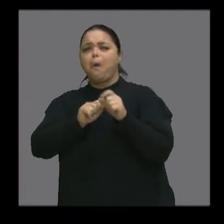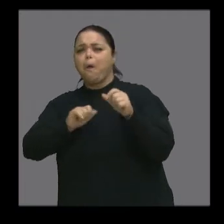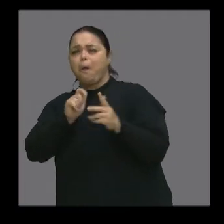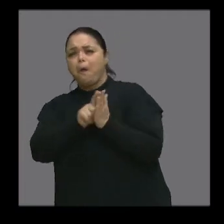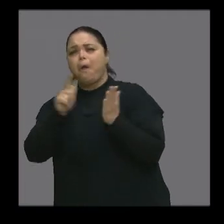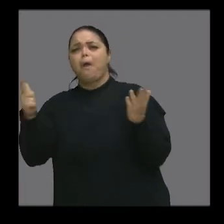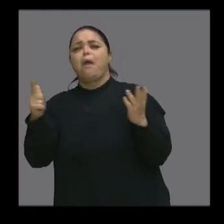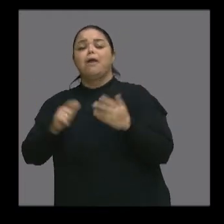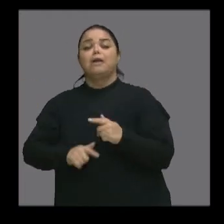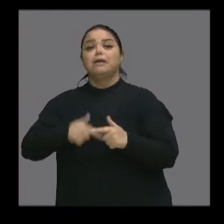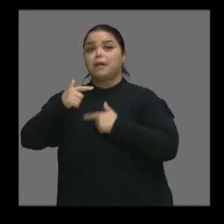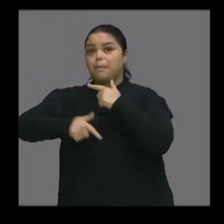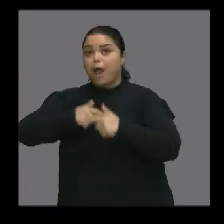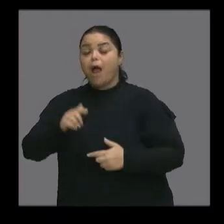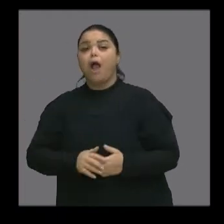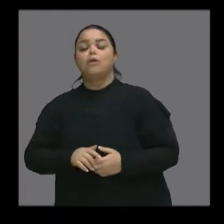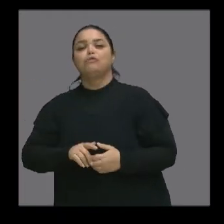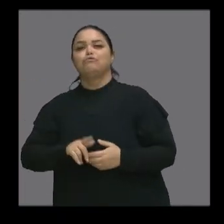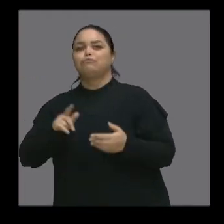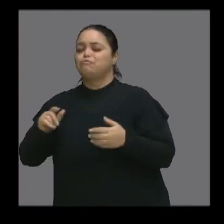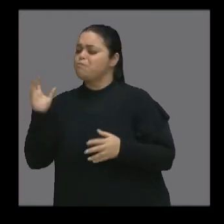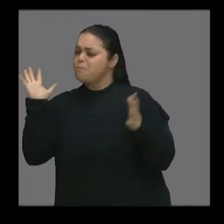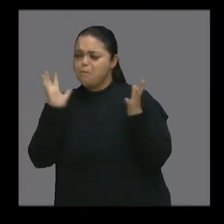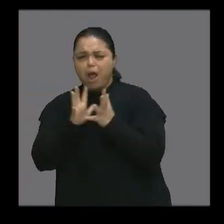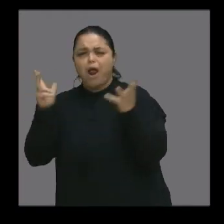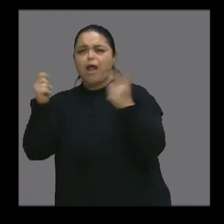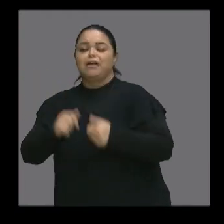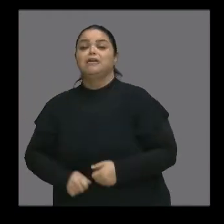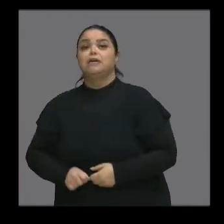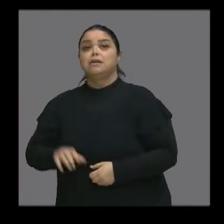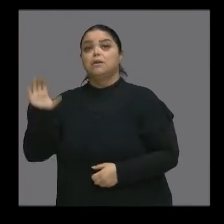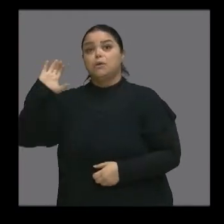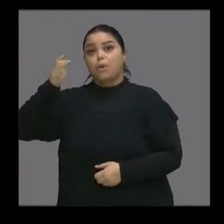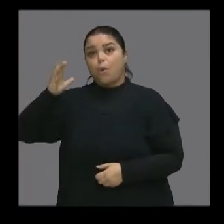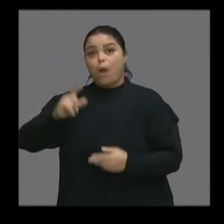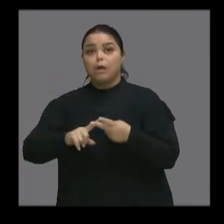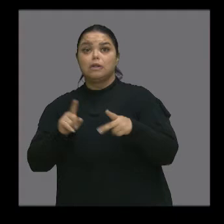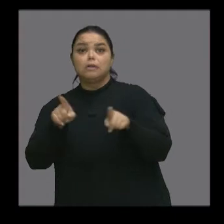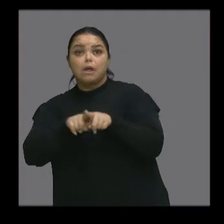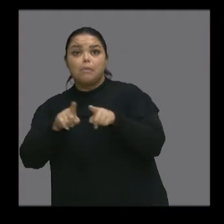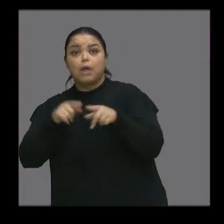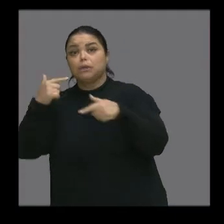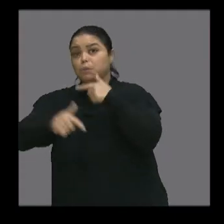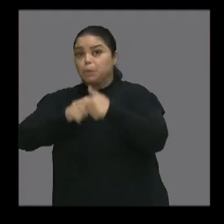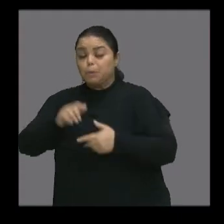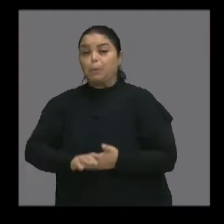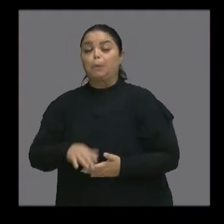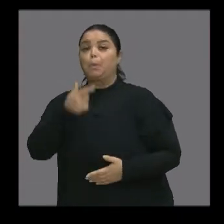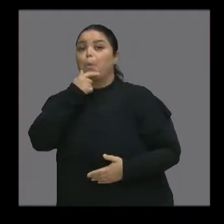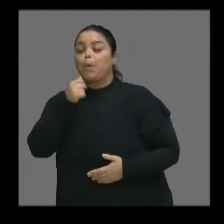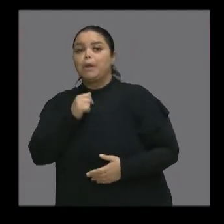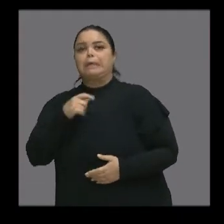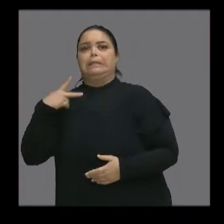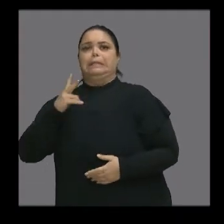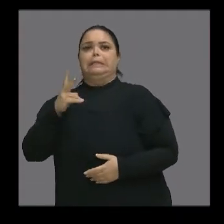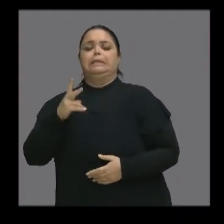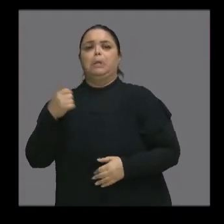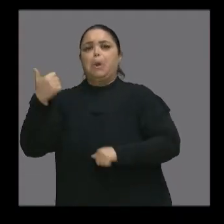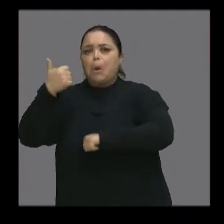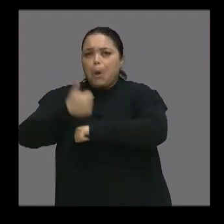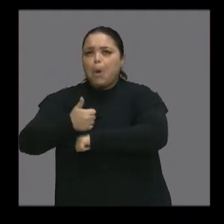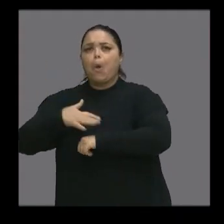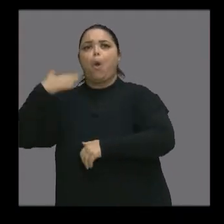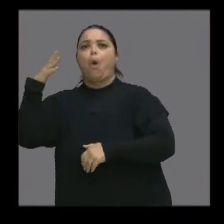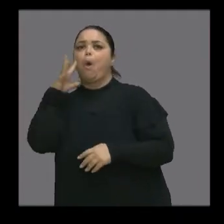enfim, o Júlio fez um trabalho brilhante em muitas áreas aqui, sobretudo a área da ciência. ele sempre dono de